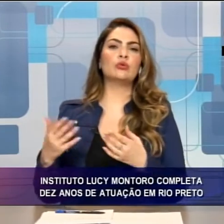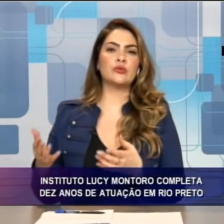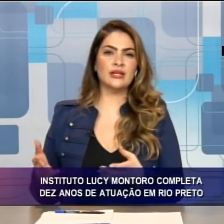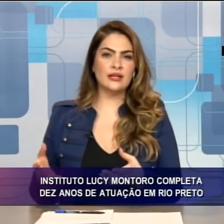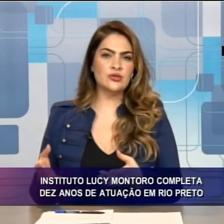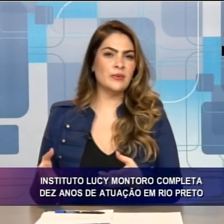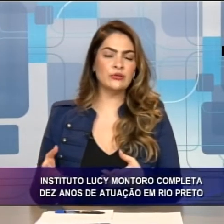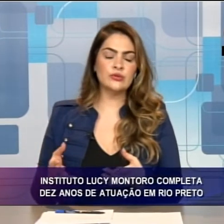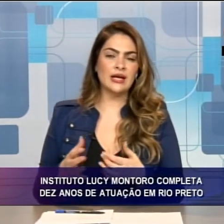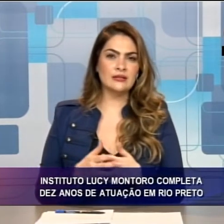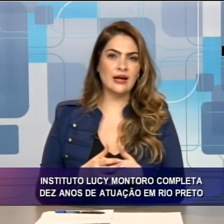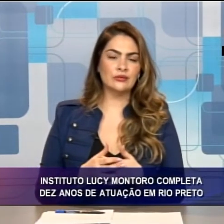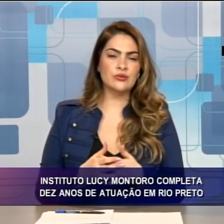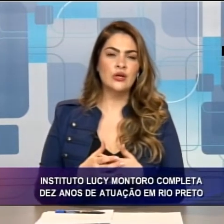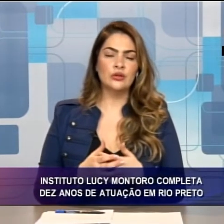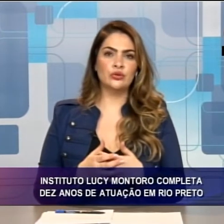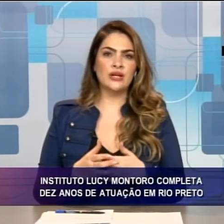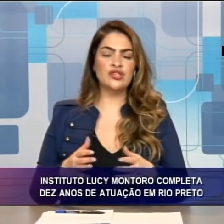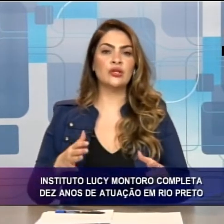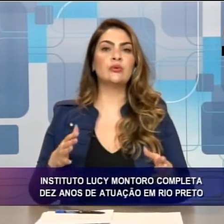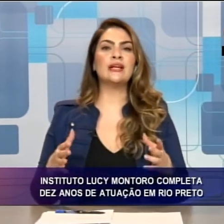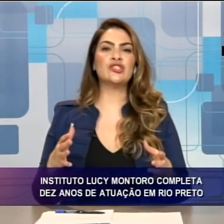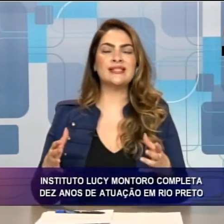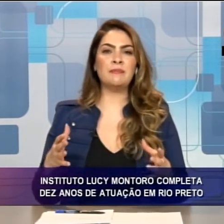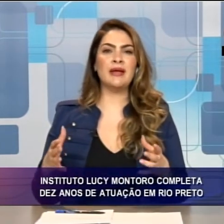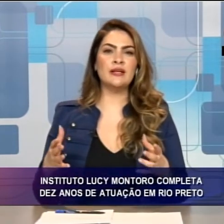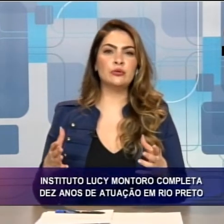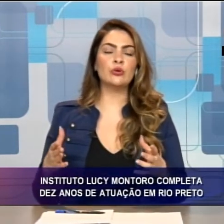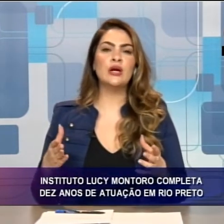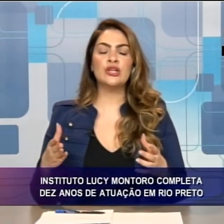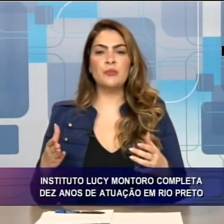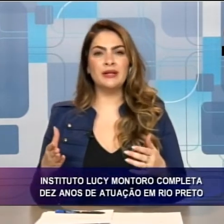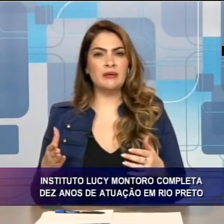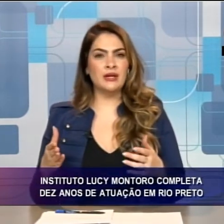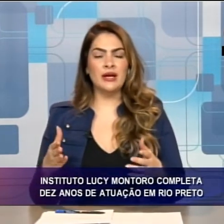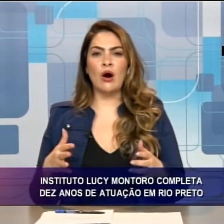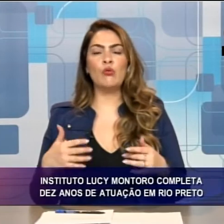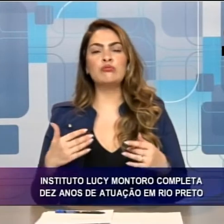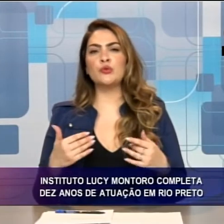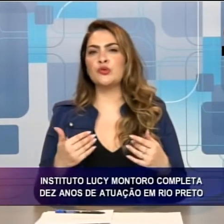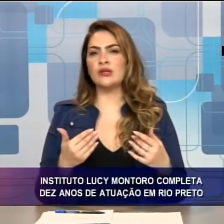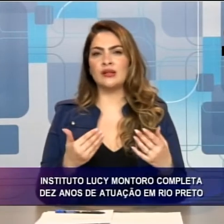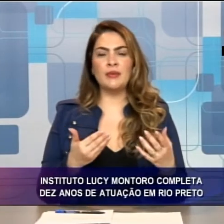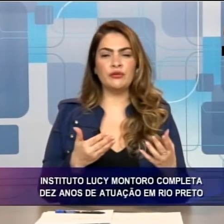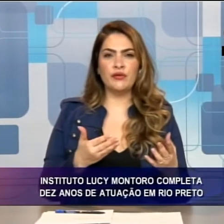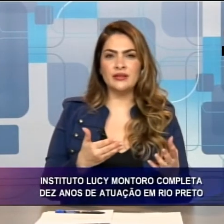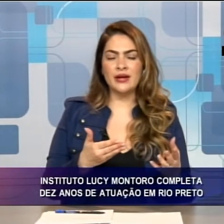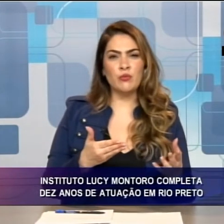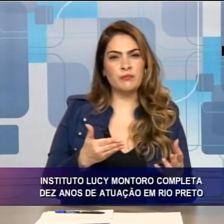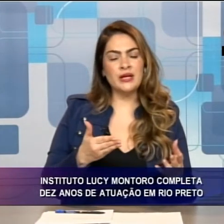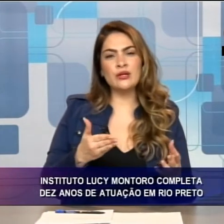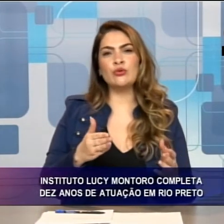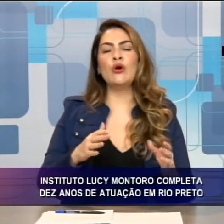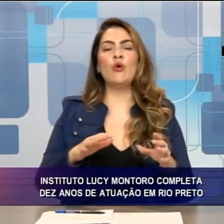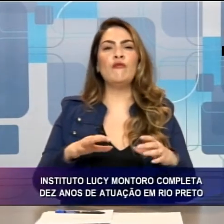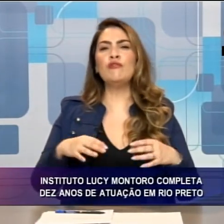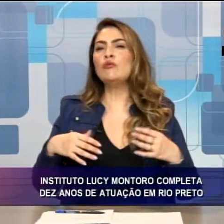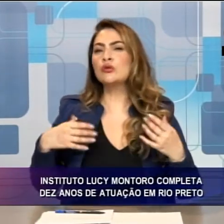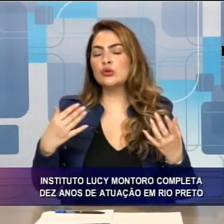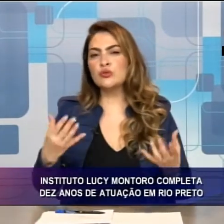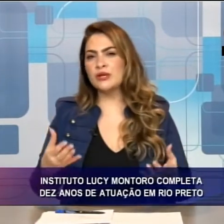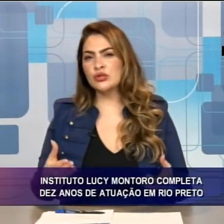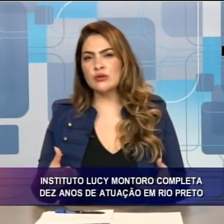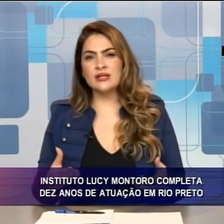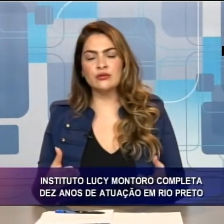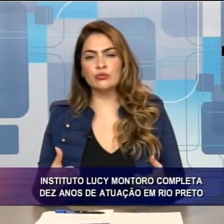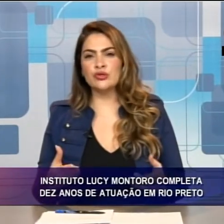os outros atendimentos realizados? Doutora Regina, durante esse período de pandemia, algum tipo de tratamento foi interrompido? O